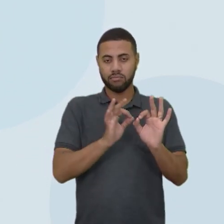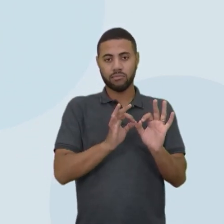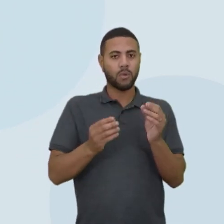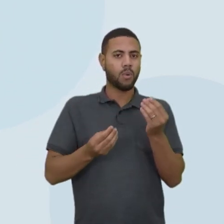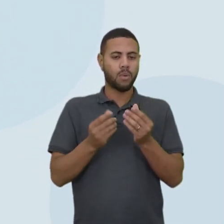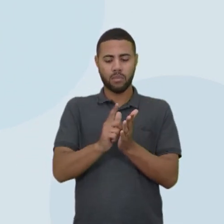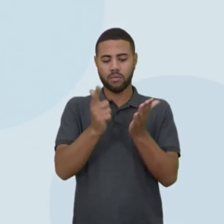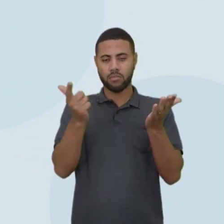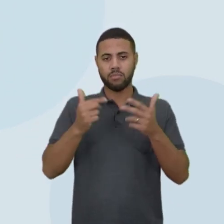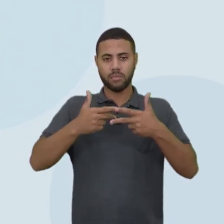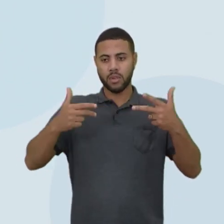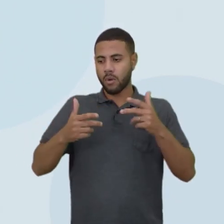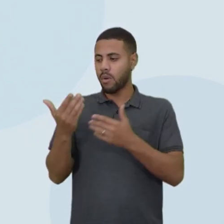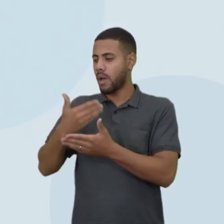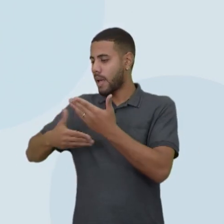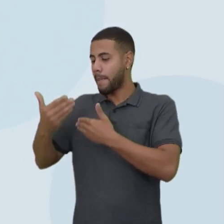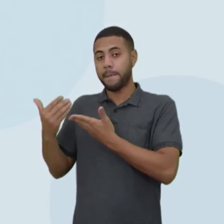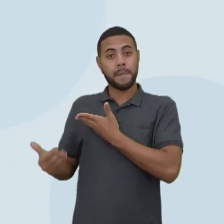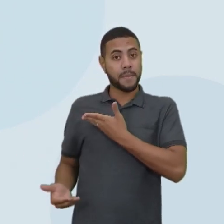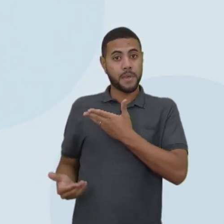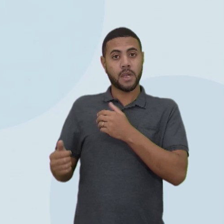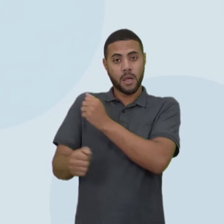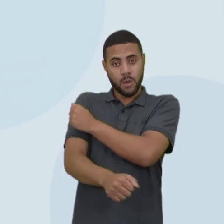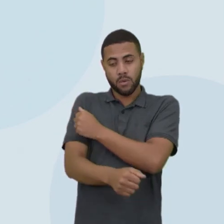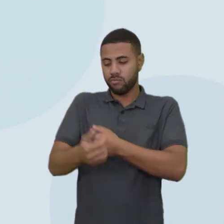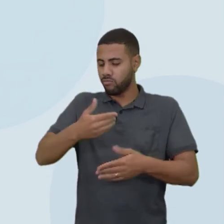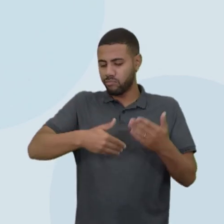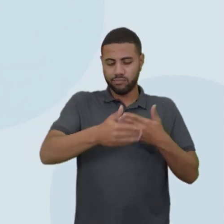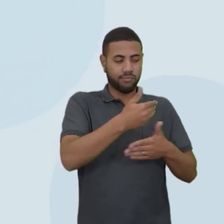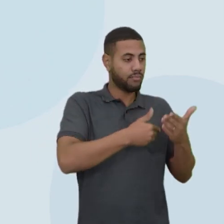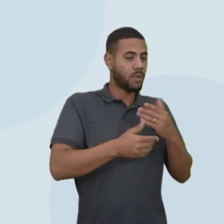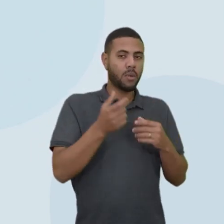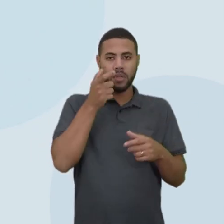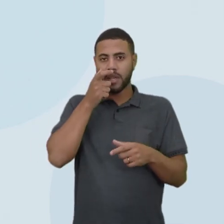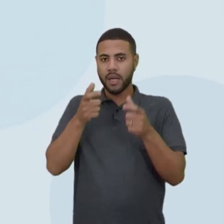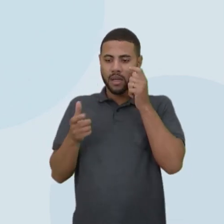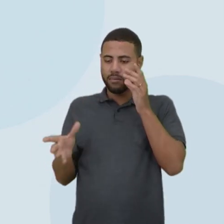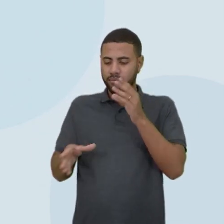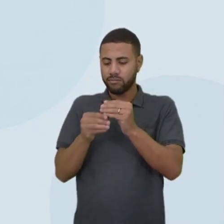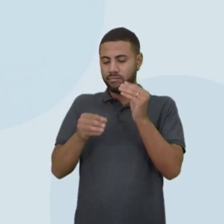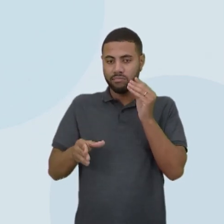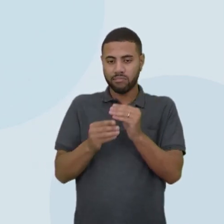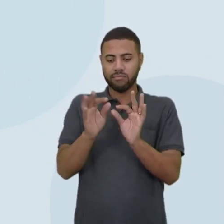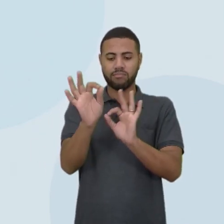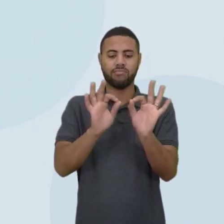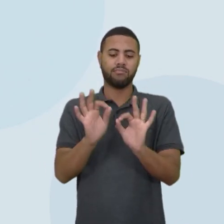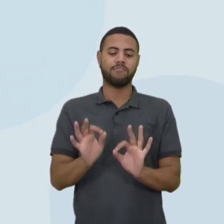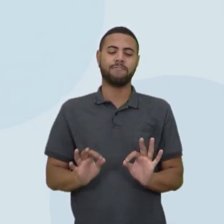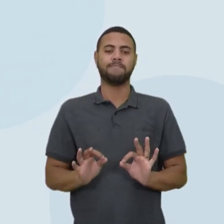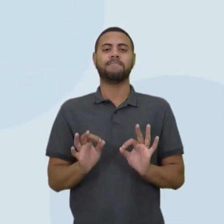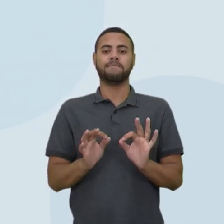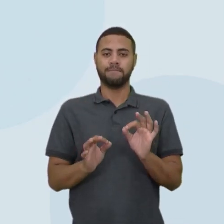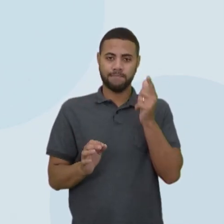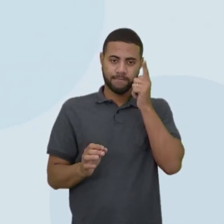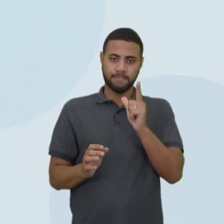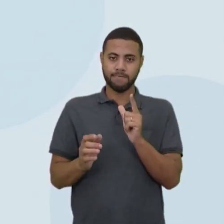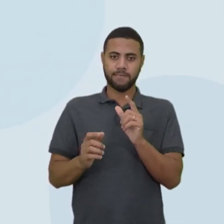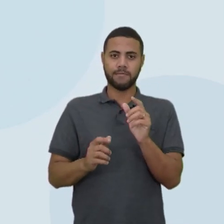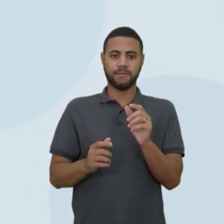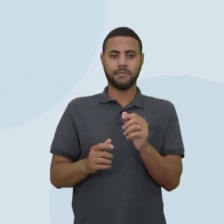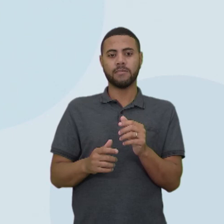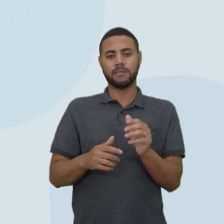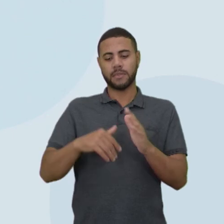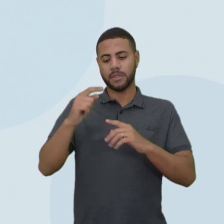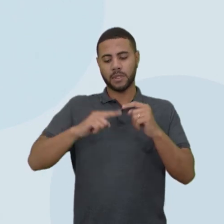Mídias, converse com seus colegas sobre seus interesses e descobertas e já comece a pensar nos próximos passos. Elaboração e publicação